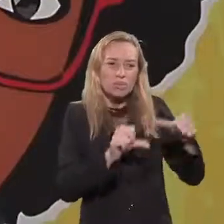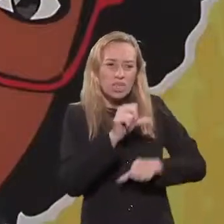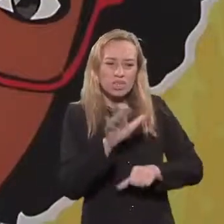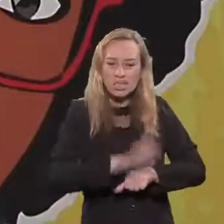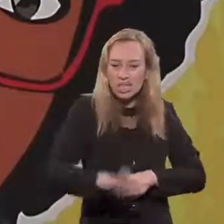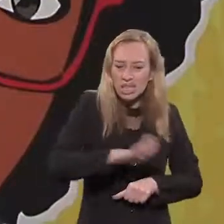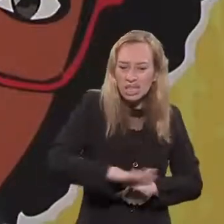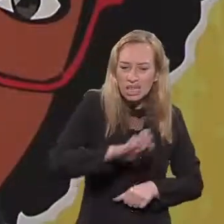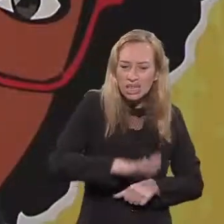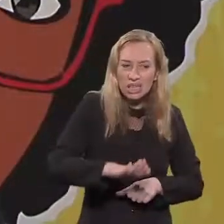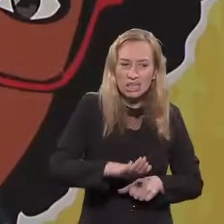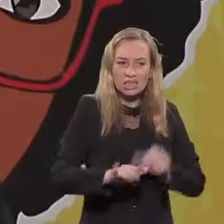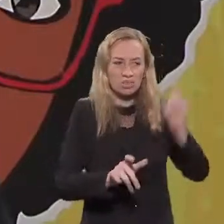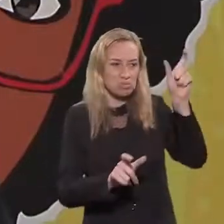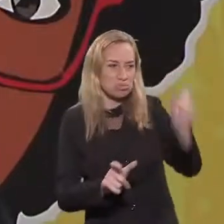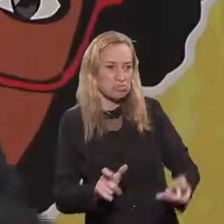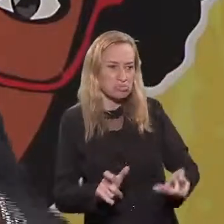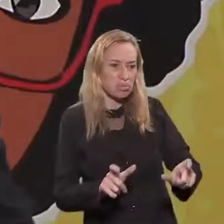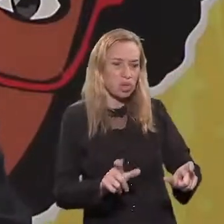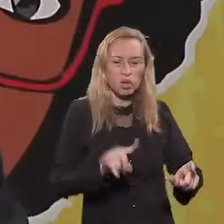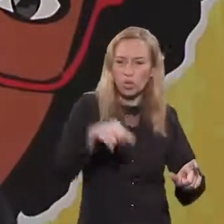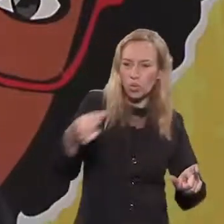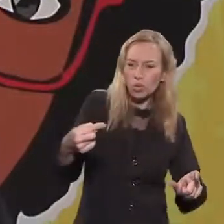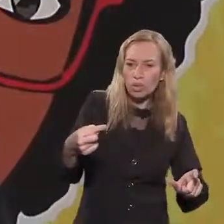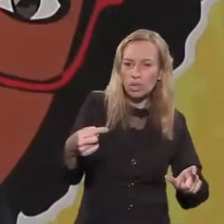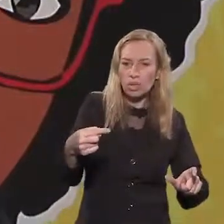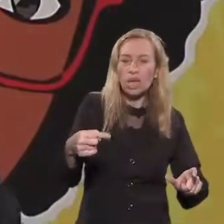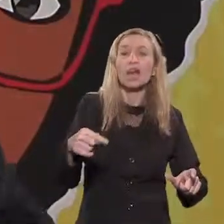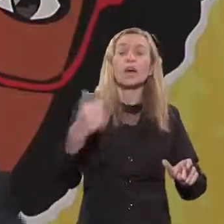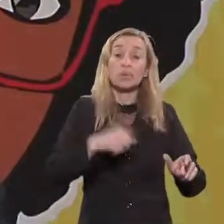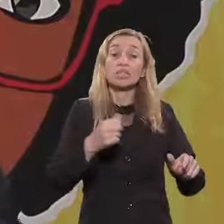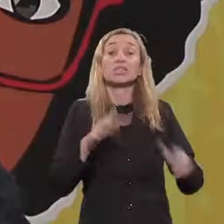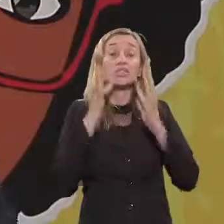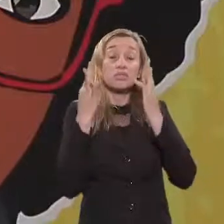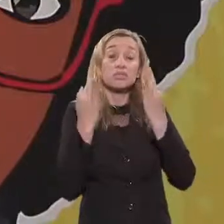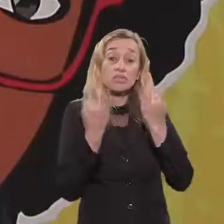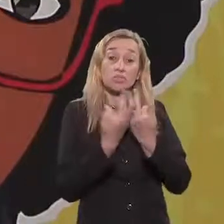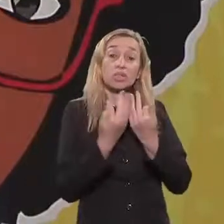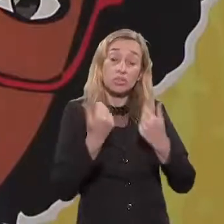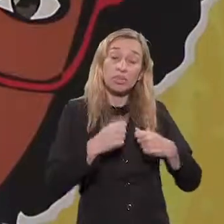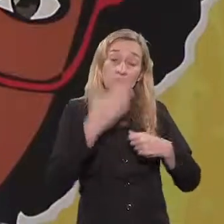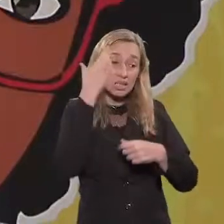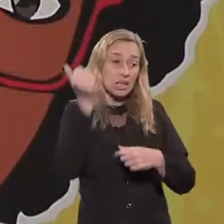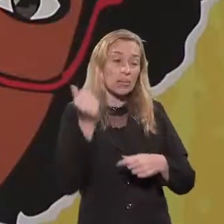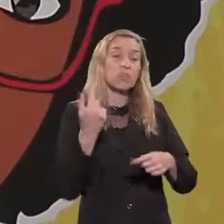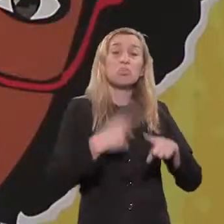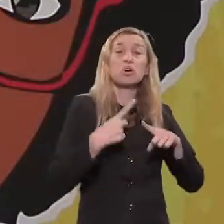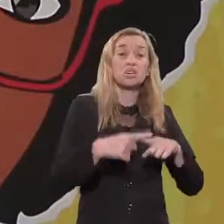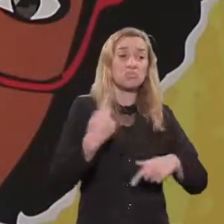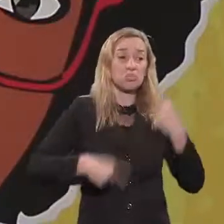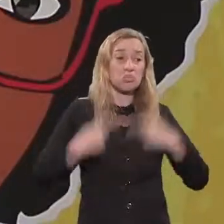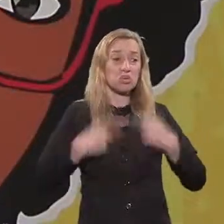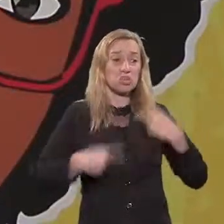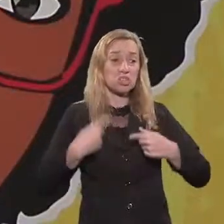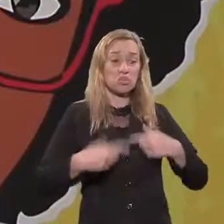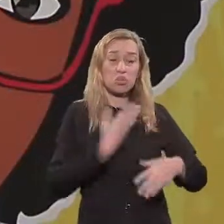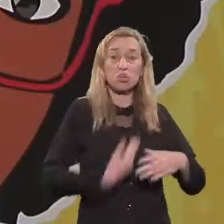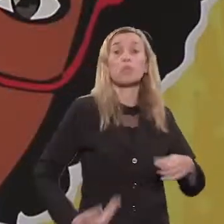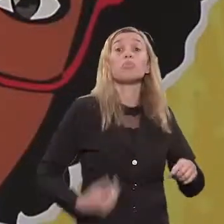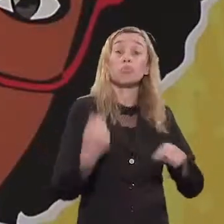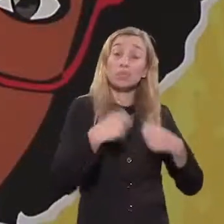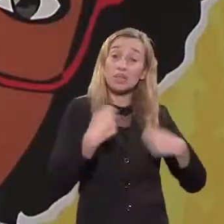criança ou a mudança de um perfil, de uma questão ou outra, a família precisa saber. E hoje, por que não tem política pública? Porque